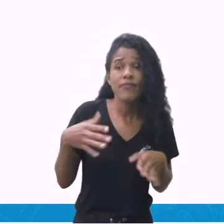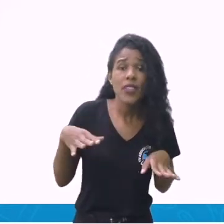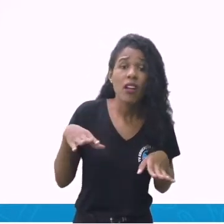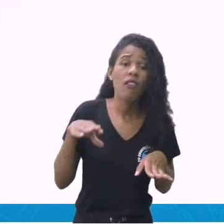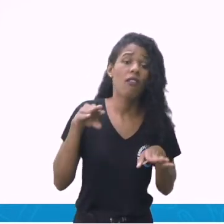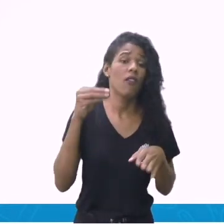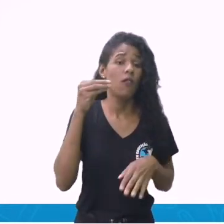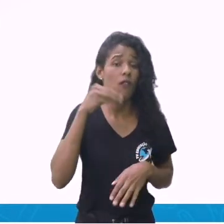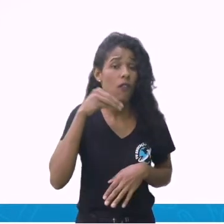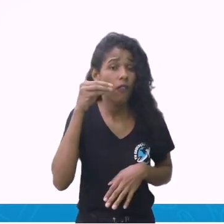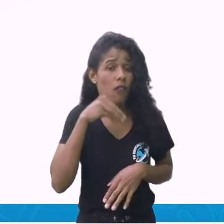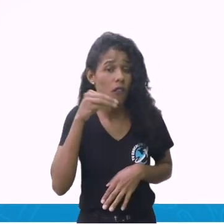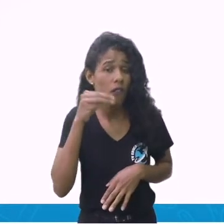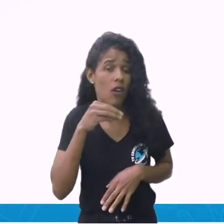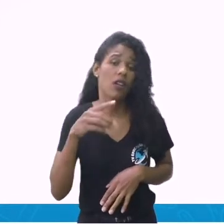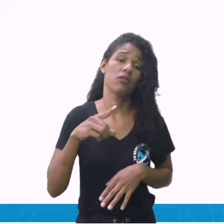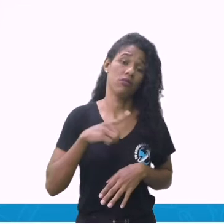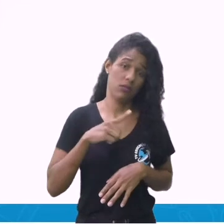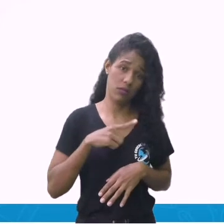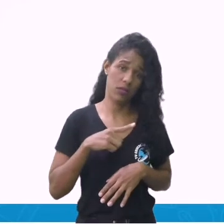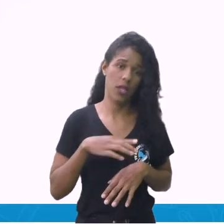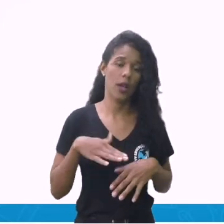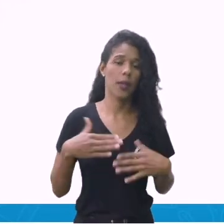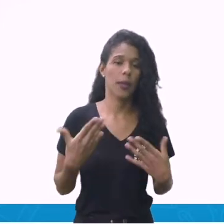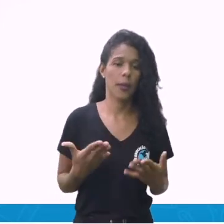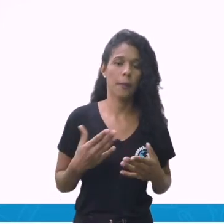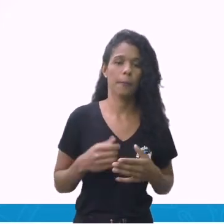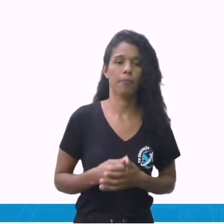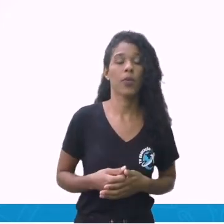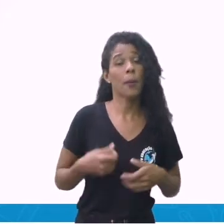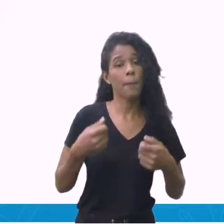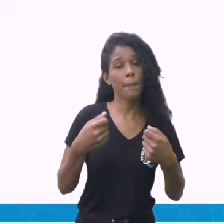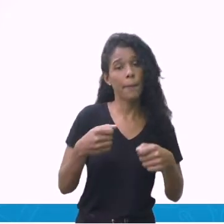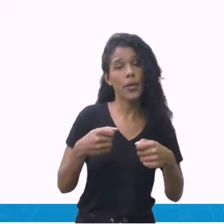Fazer as principais refeições,